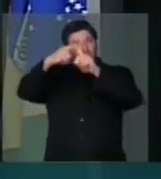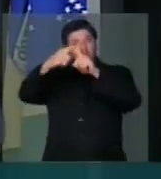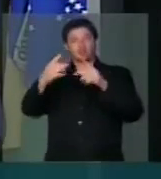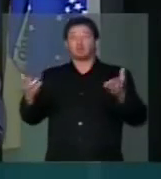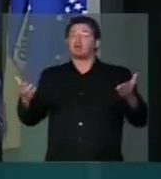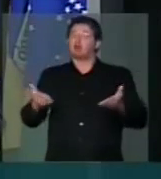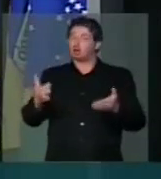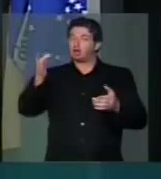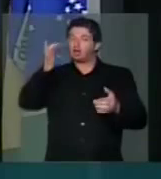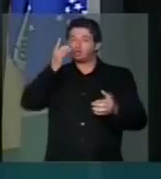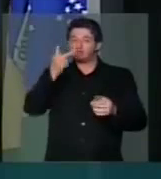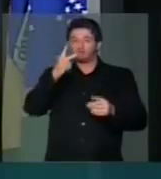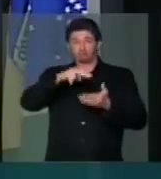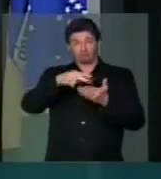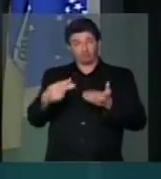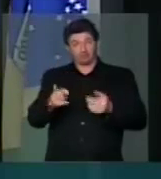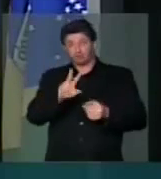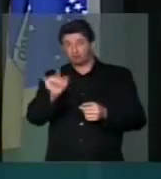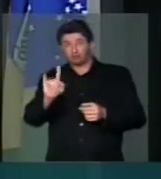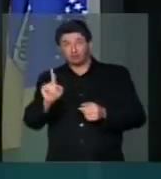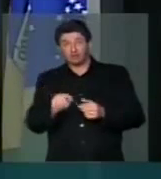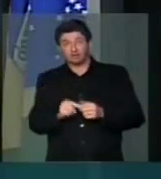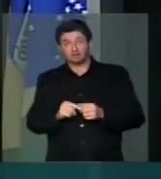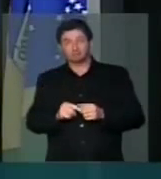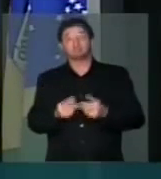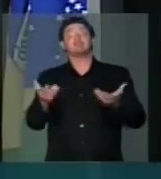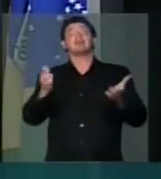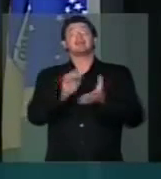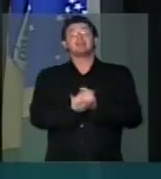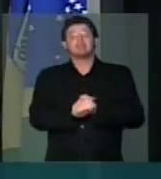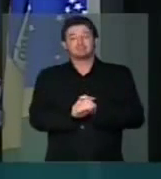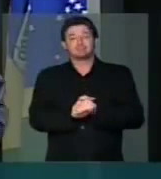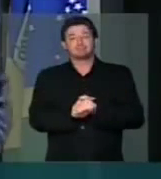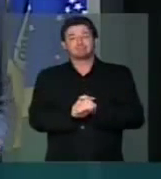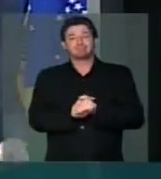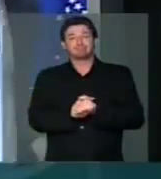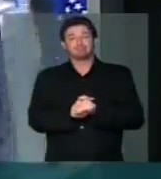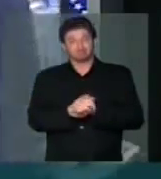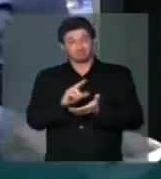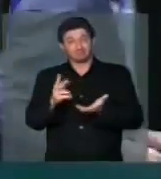Agora Dilma diz que não vai cair. E agora? Muito obrigado, senhor presidente.